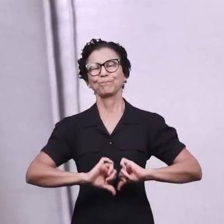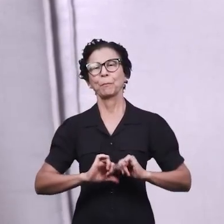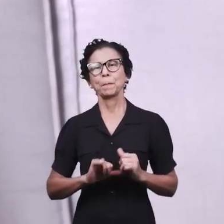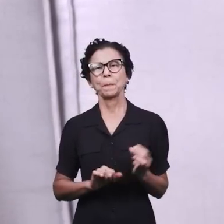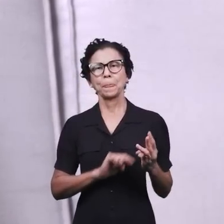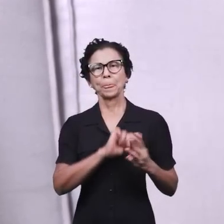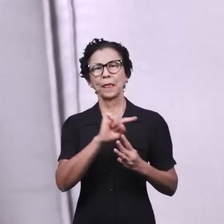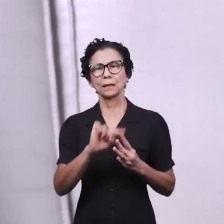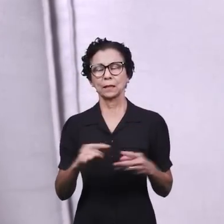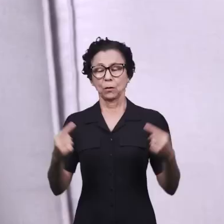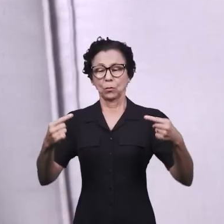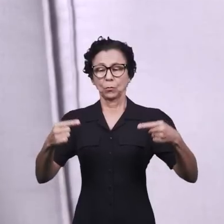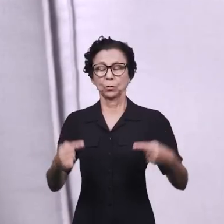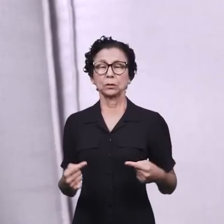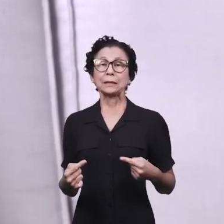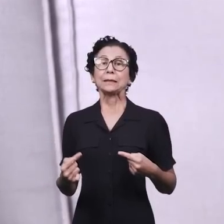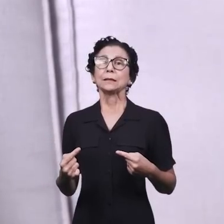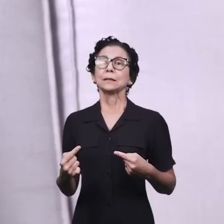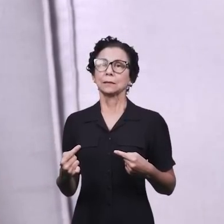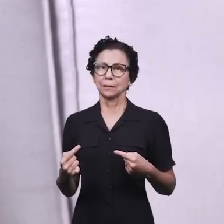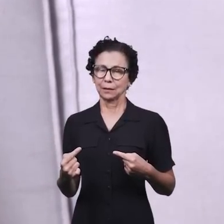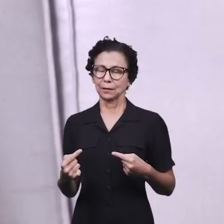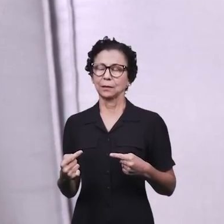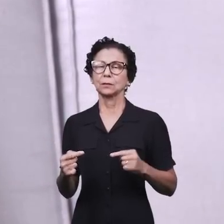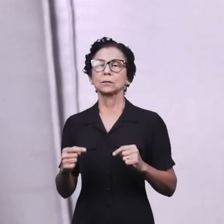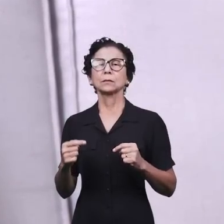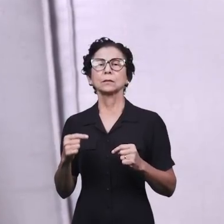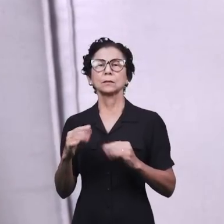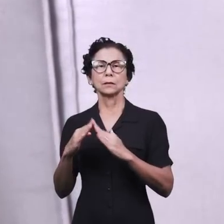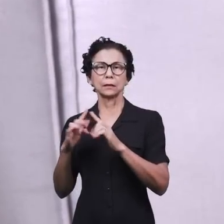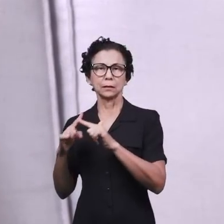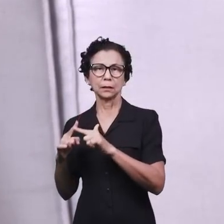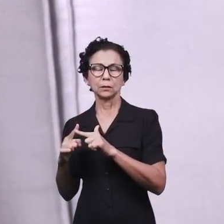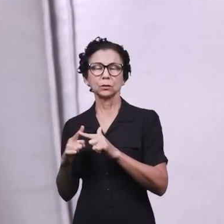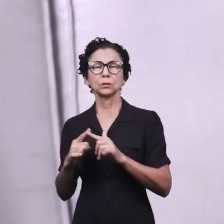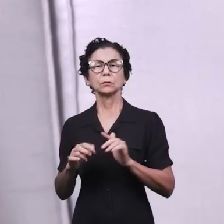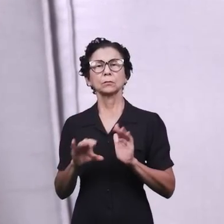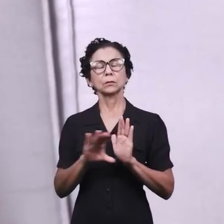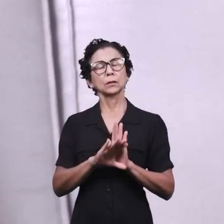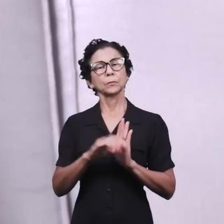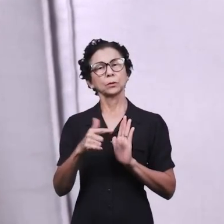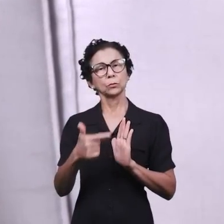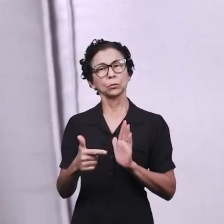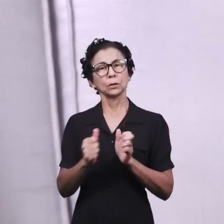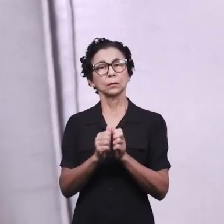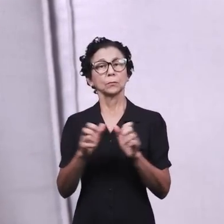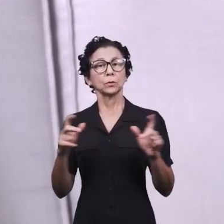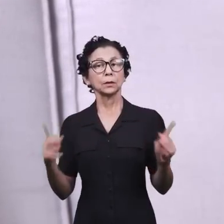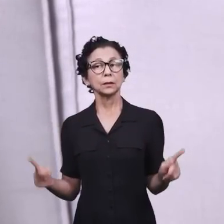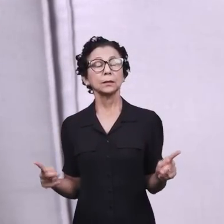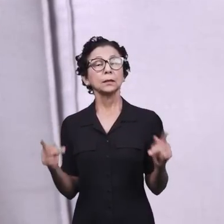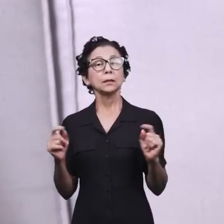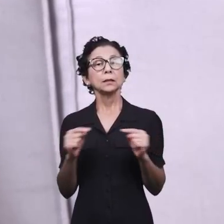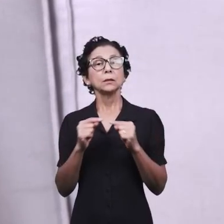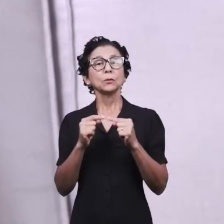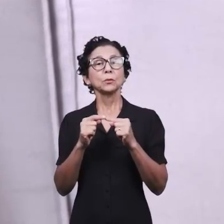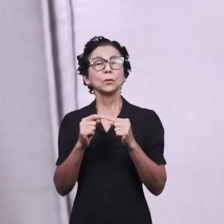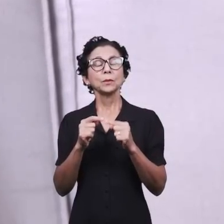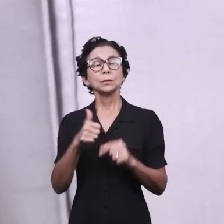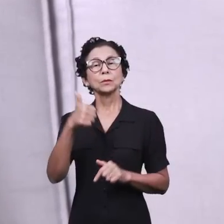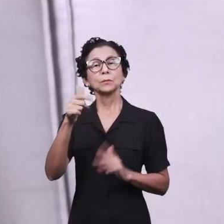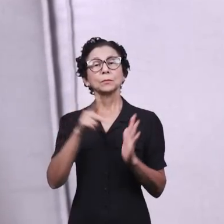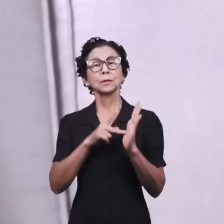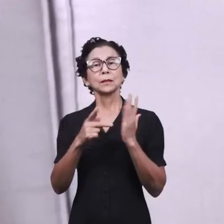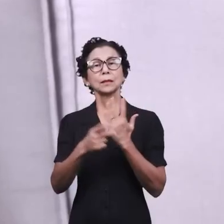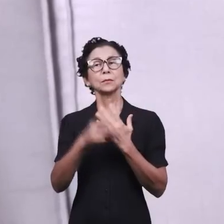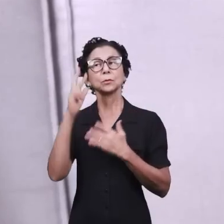relação existente entre essas três oposições existentes dentro da igreja, do capítulo 2, verso 2 de Apocalipse, e que vão exatamente coincidir